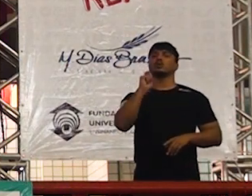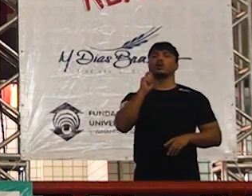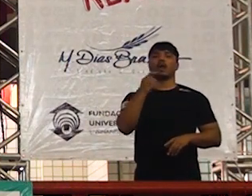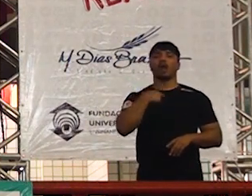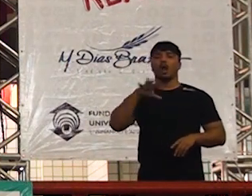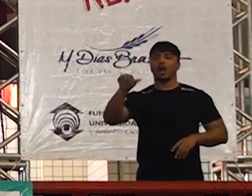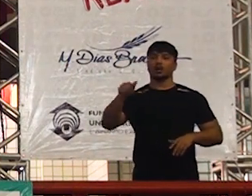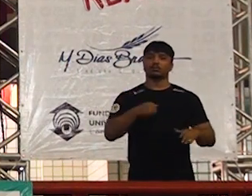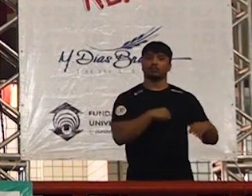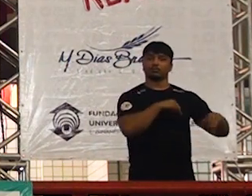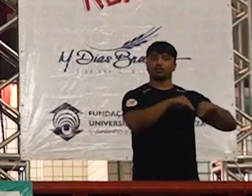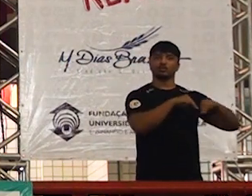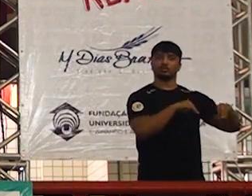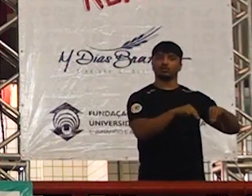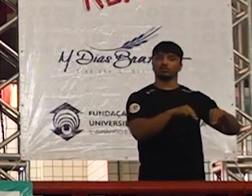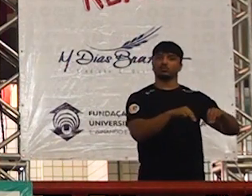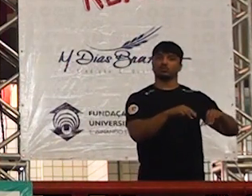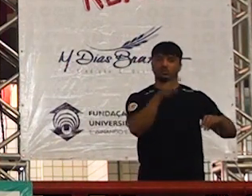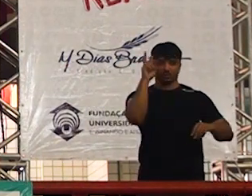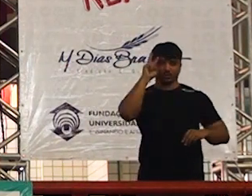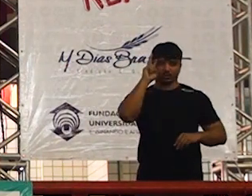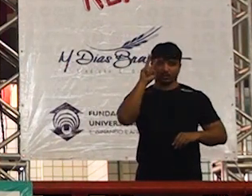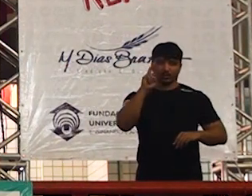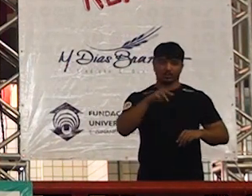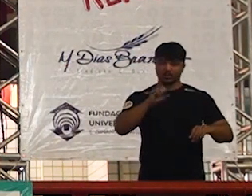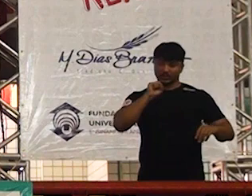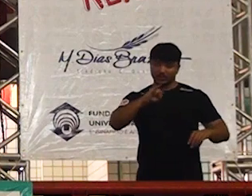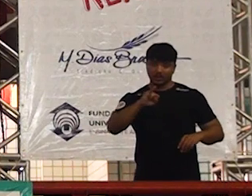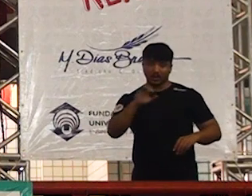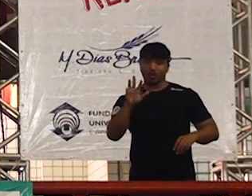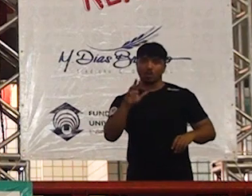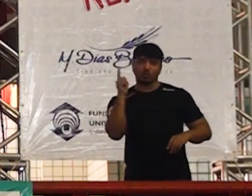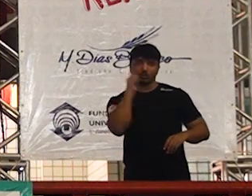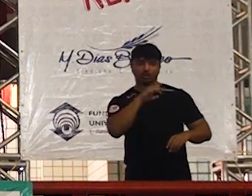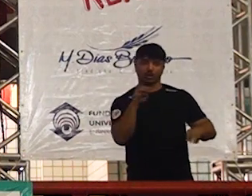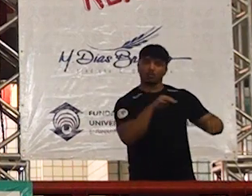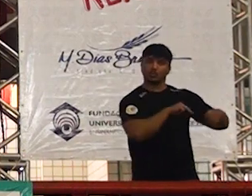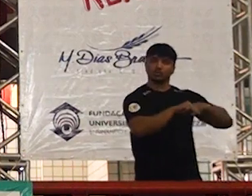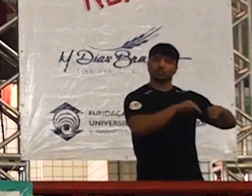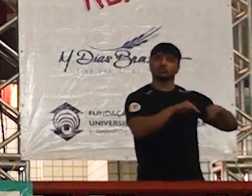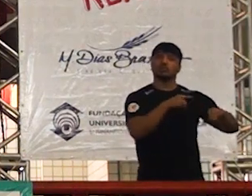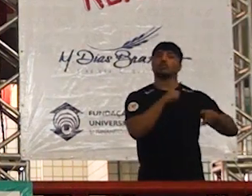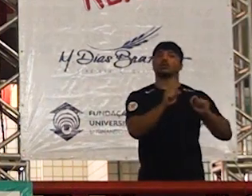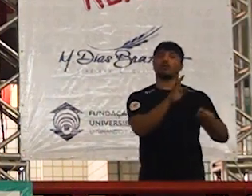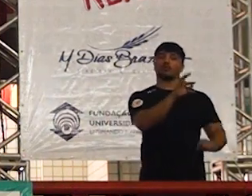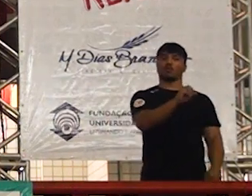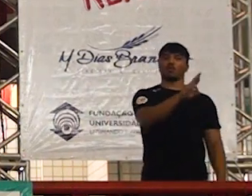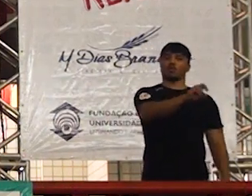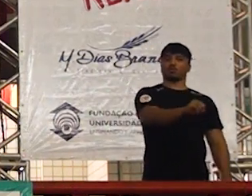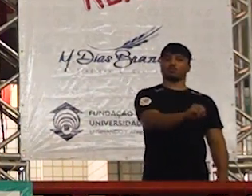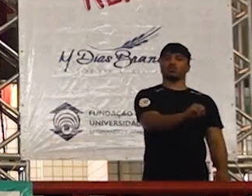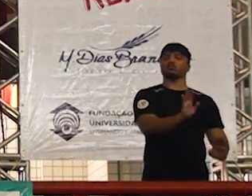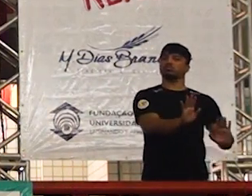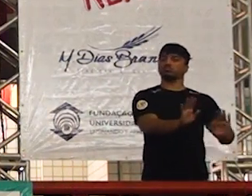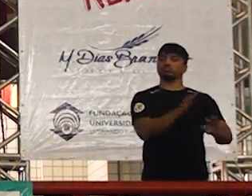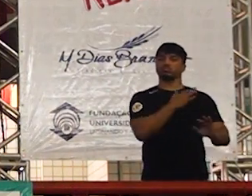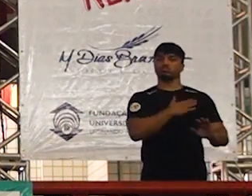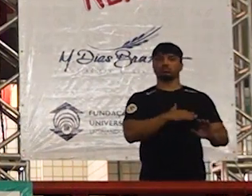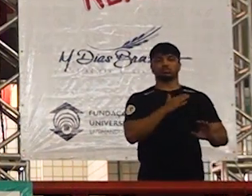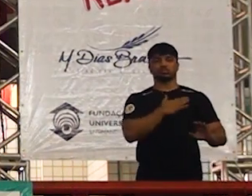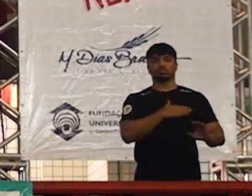Botar o Lula como ministro. Lembra não dessa historinha? Se ela botasse o Lula como ministro, ele teria o quê? O foro